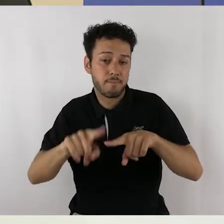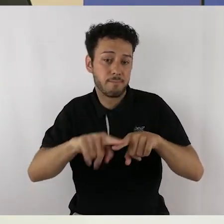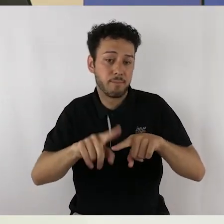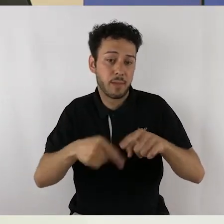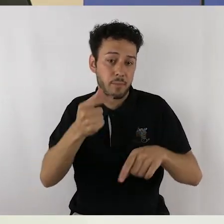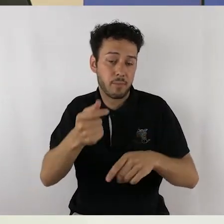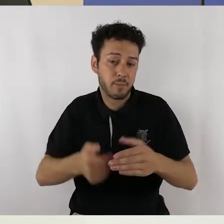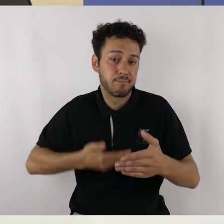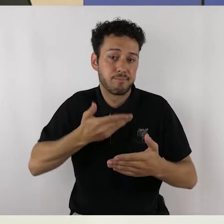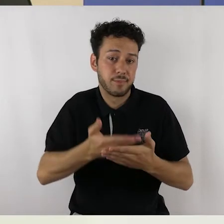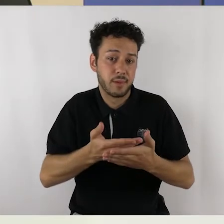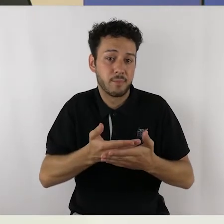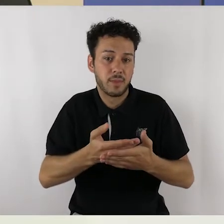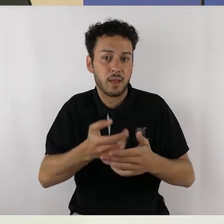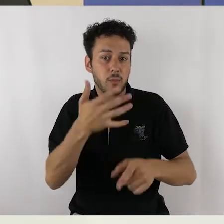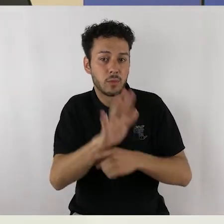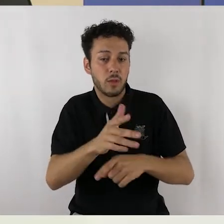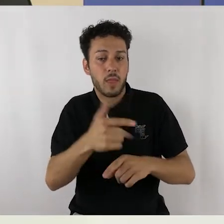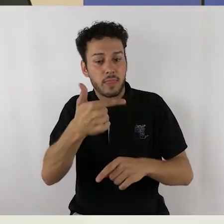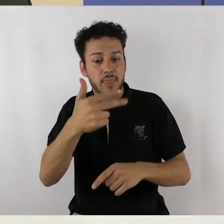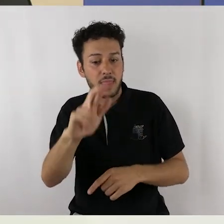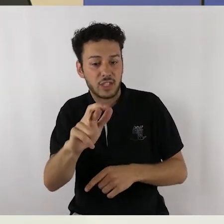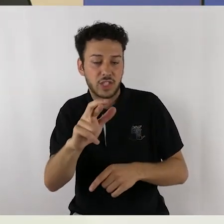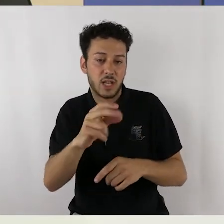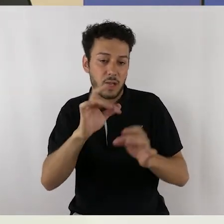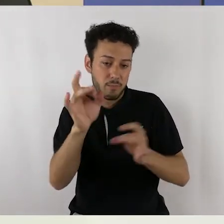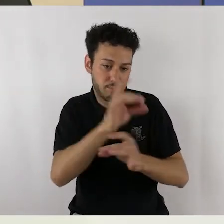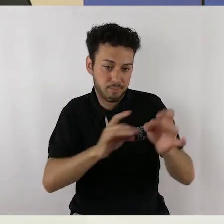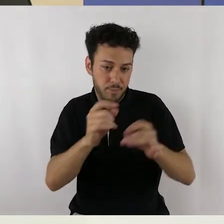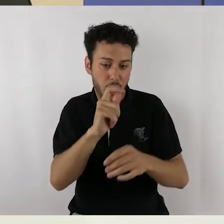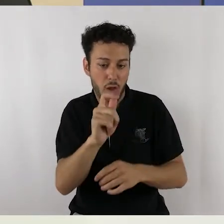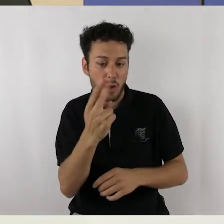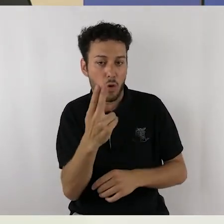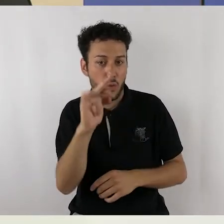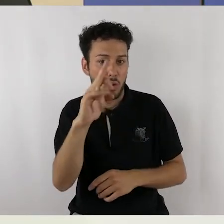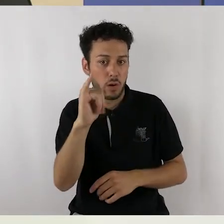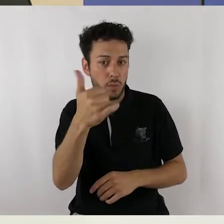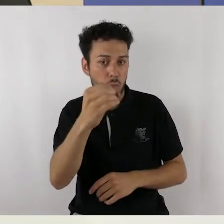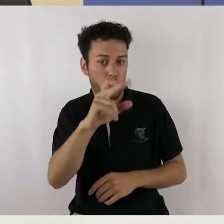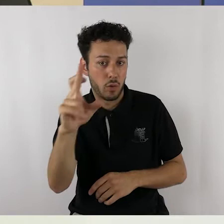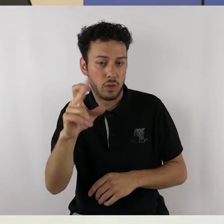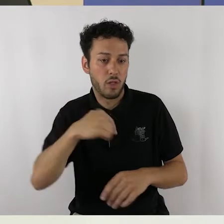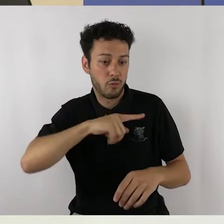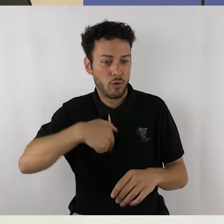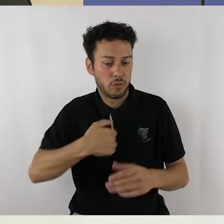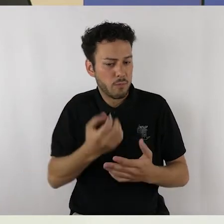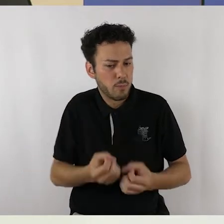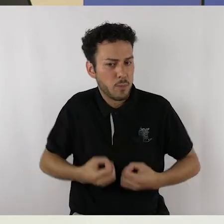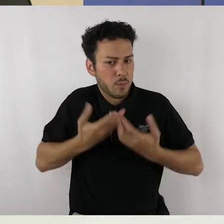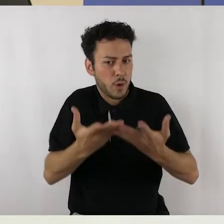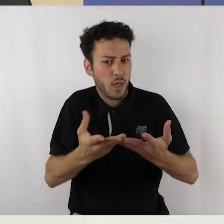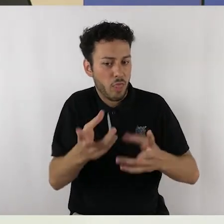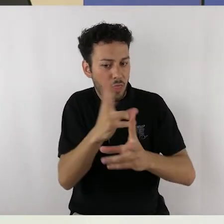empréstimo será então uma taxa ainda é que sabe a euribor recentemente lançamos também um produto